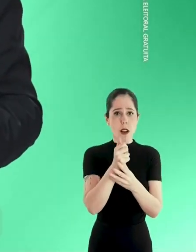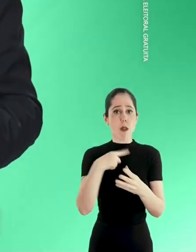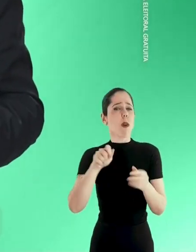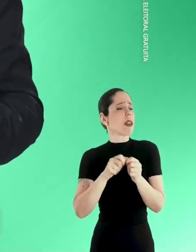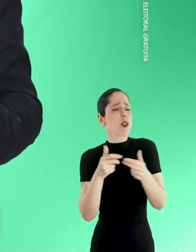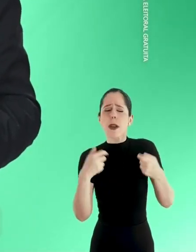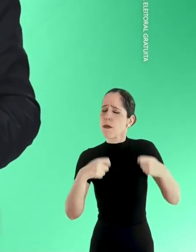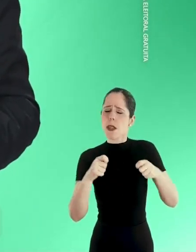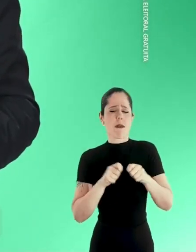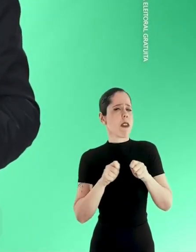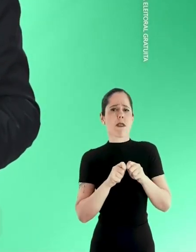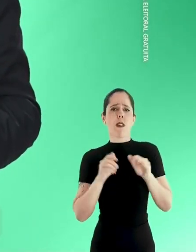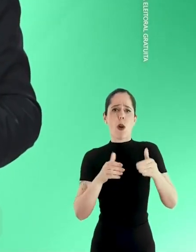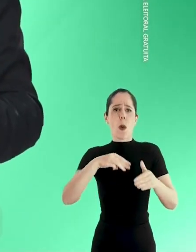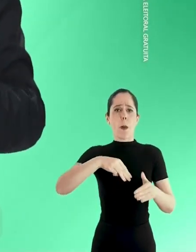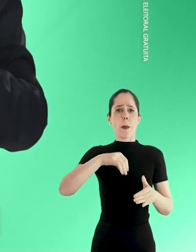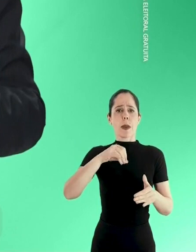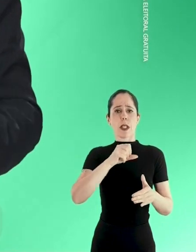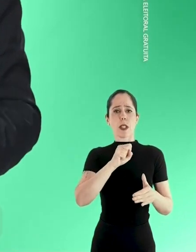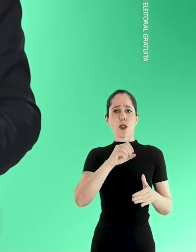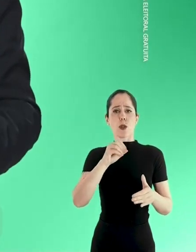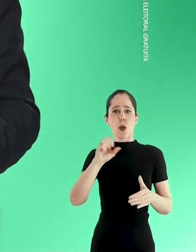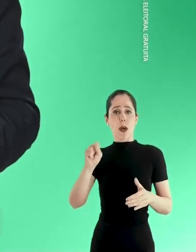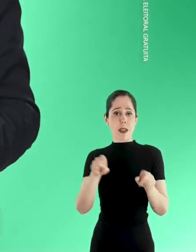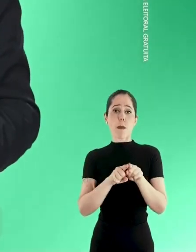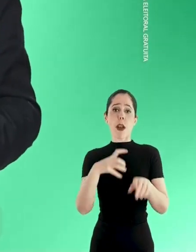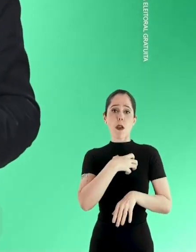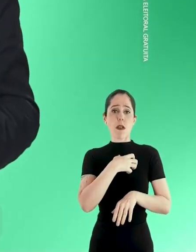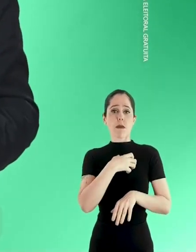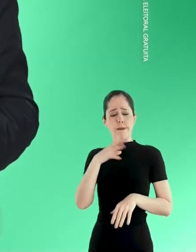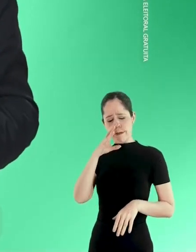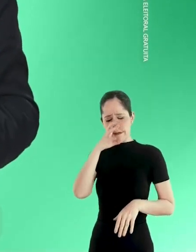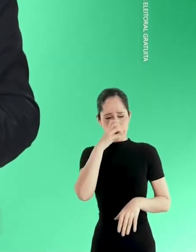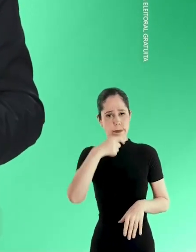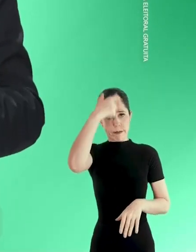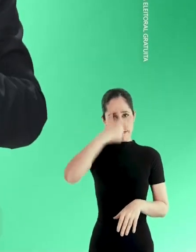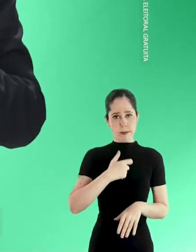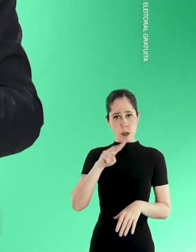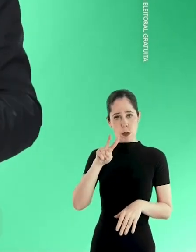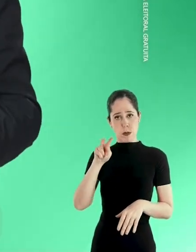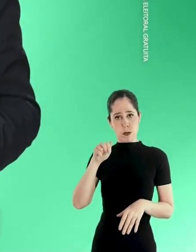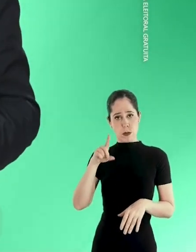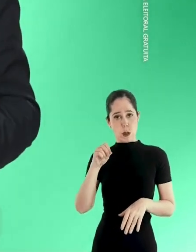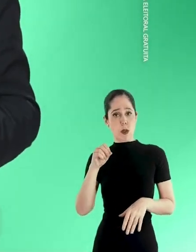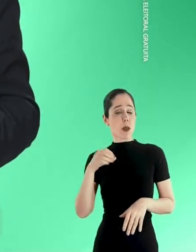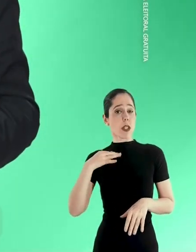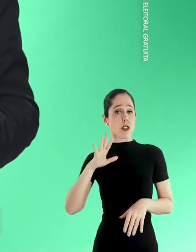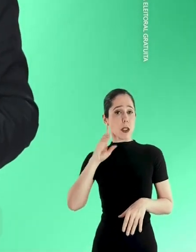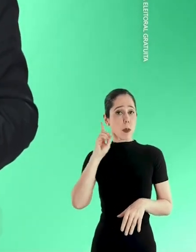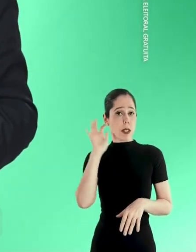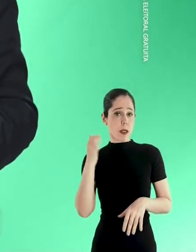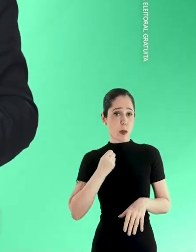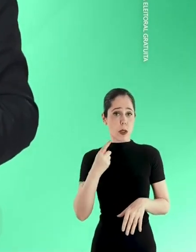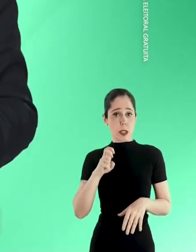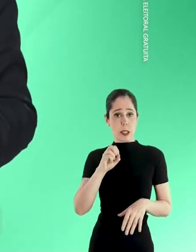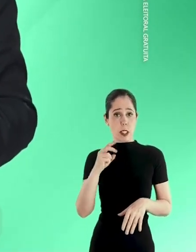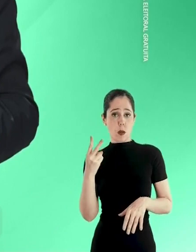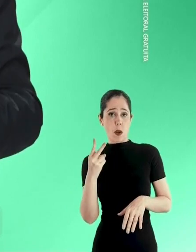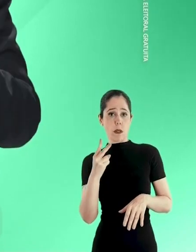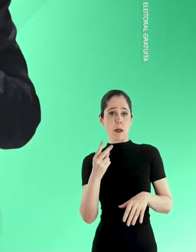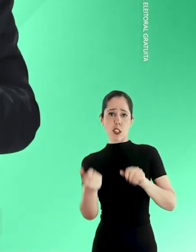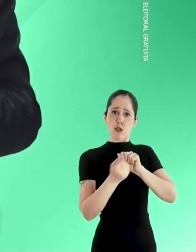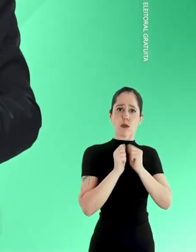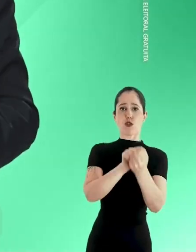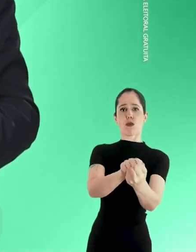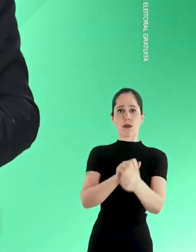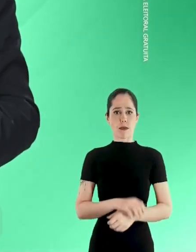de privilégio. Vou fazer o que tem que ser feito pelas missões e pelo Rio Grande. Doa quem doer. Sou Wando Ribeiro, candidato a deputado federal.